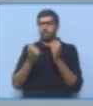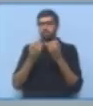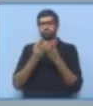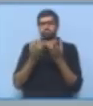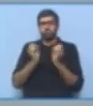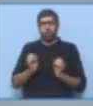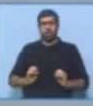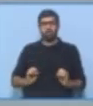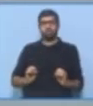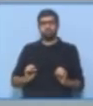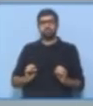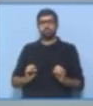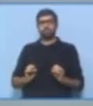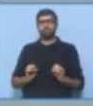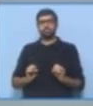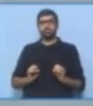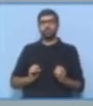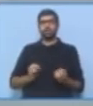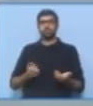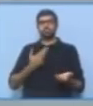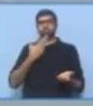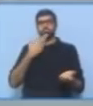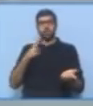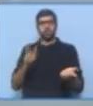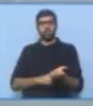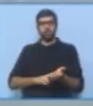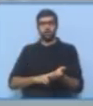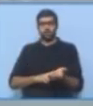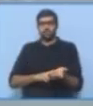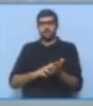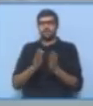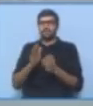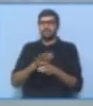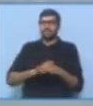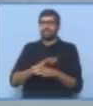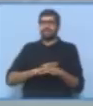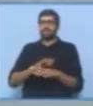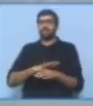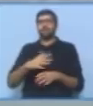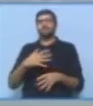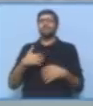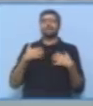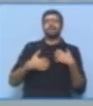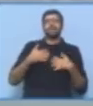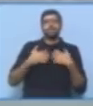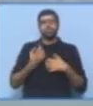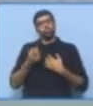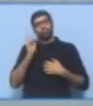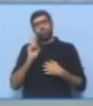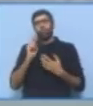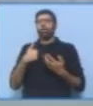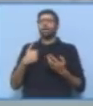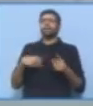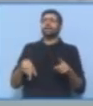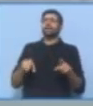problemas. Foi realmente num ato não tanto de desespero, mais de esperança,